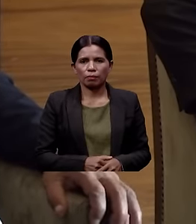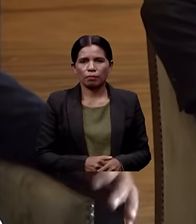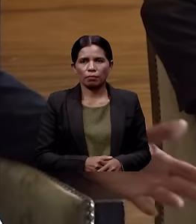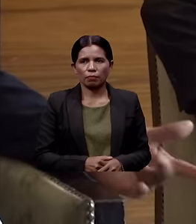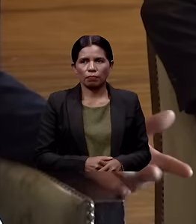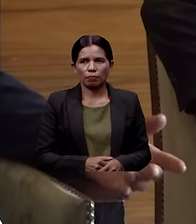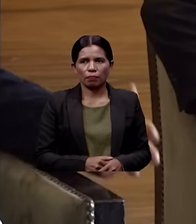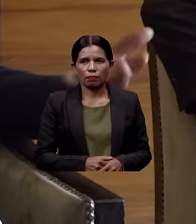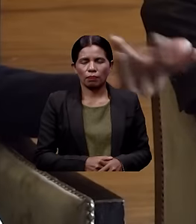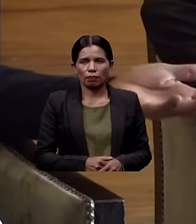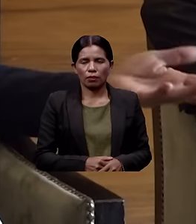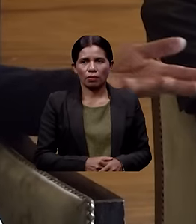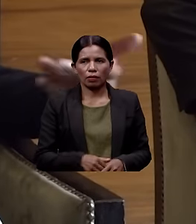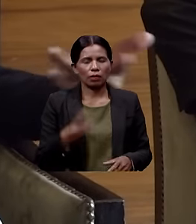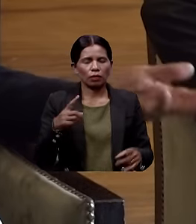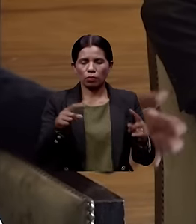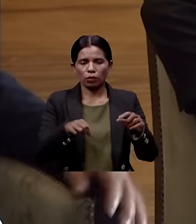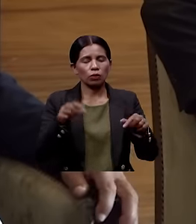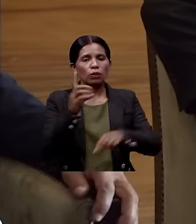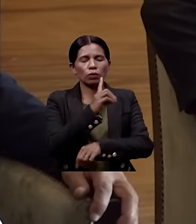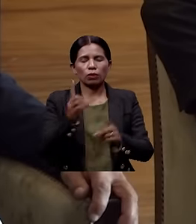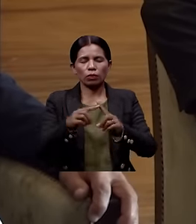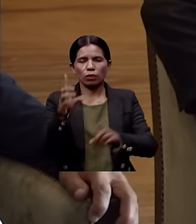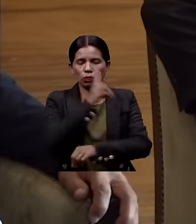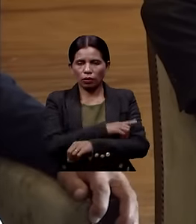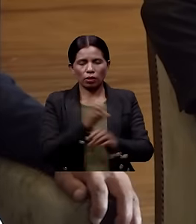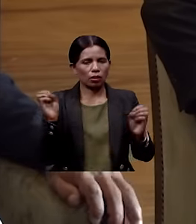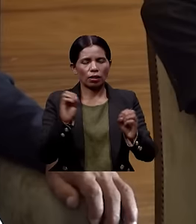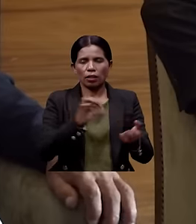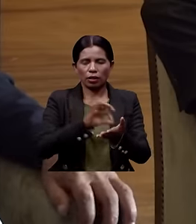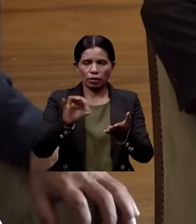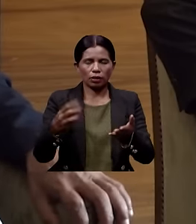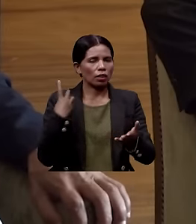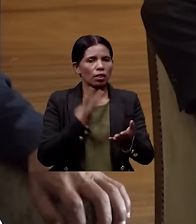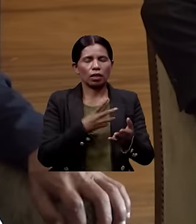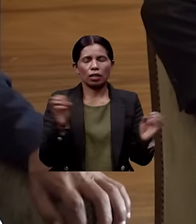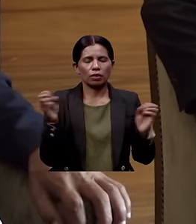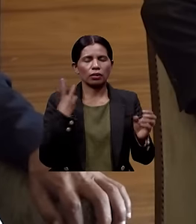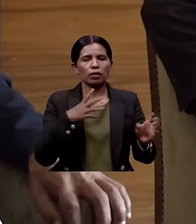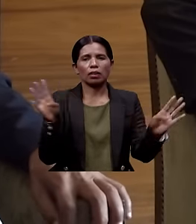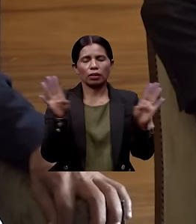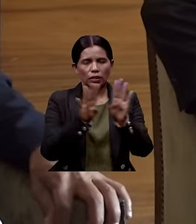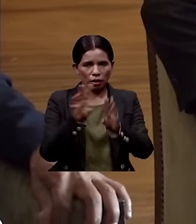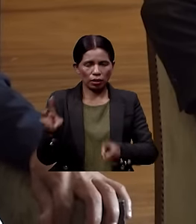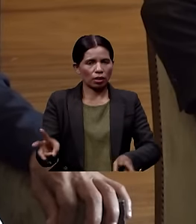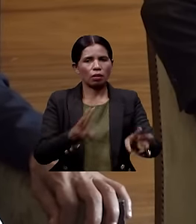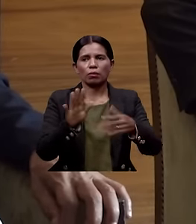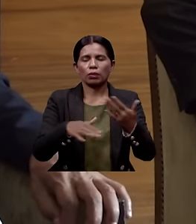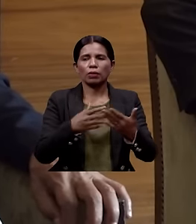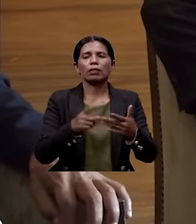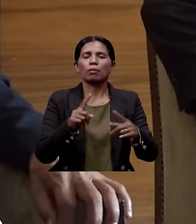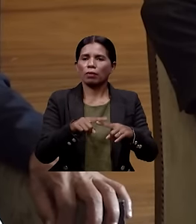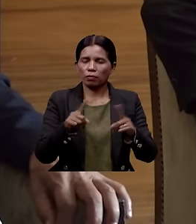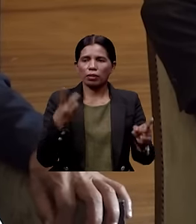Né, do Lima, com ela assina, nós, de cada que está, está cada alambá, você não é o tu, mas,